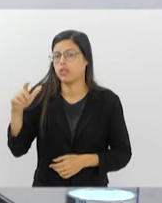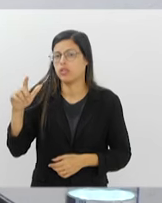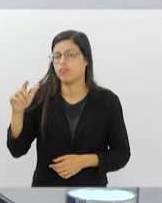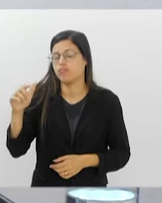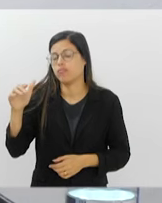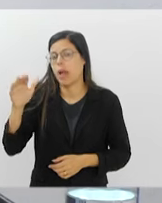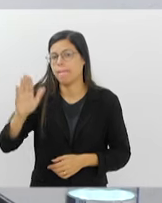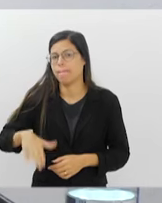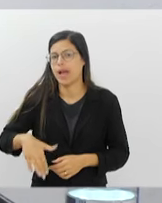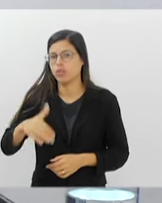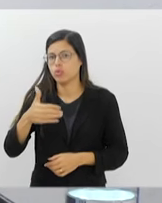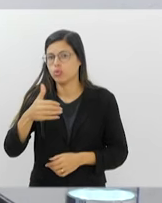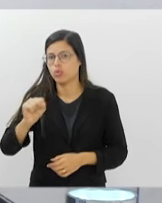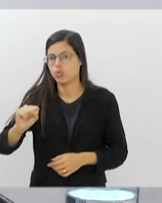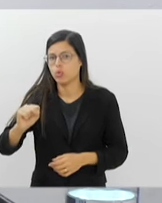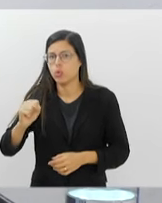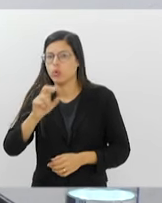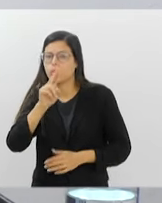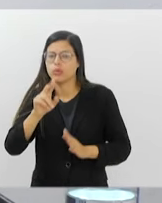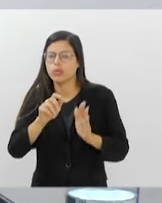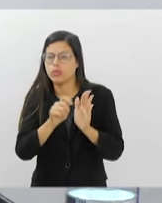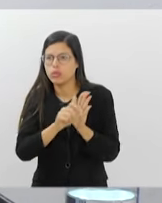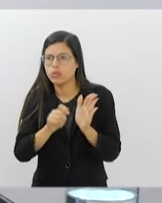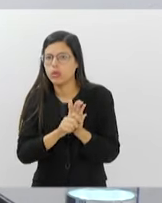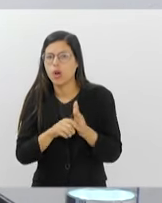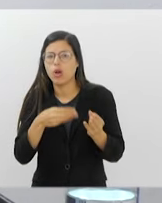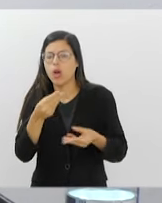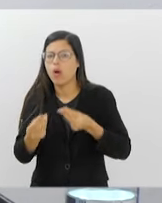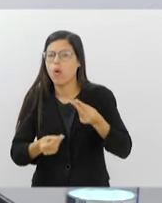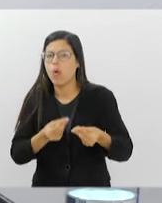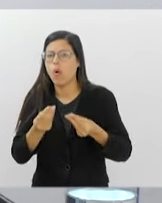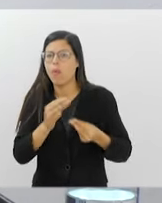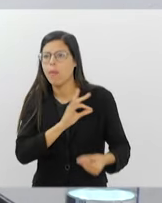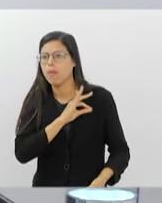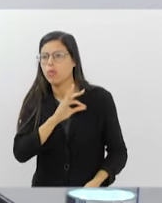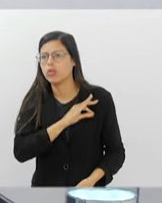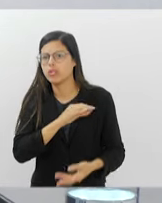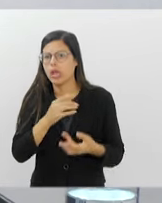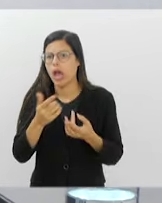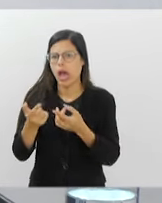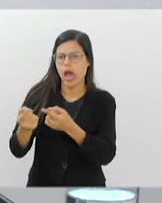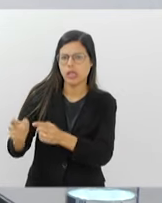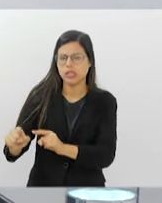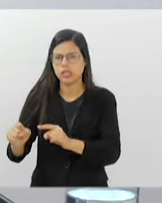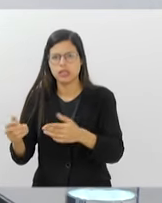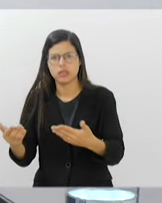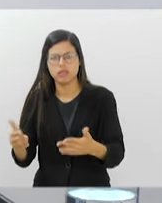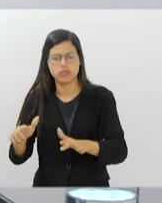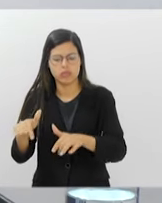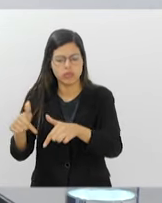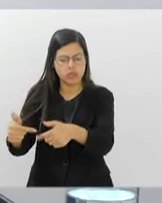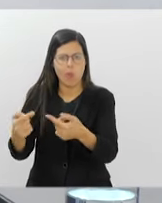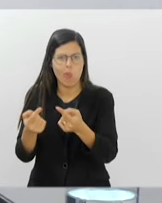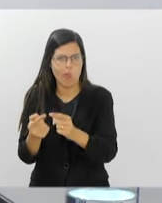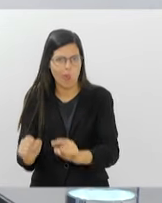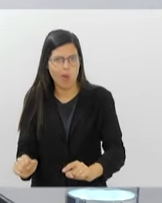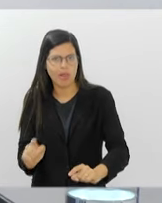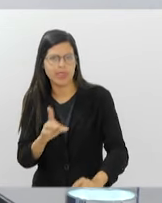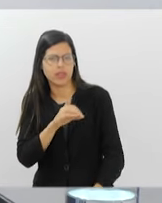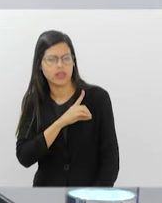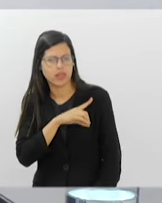haverá haverá alguma operação para combater haverá operação das delegacias de combate a